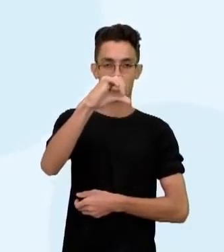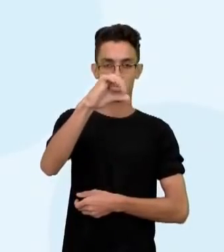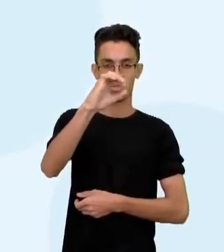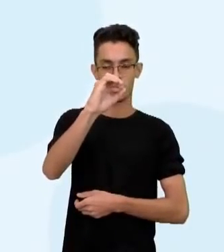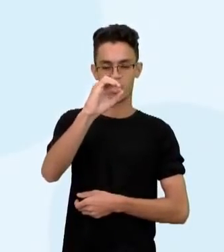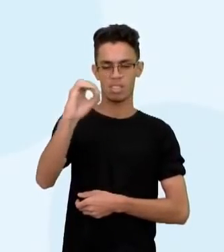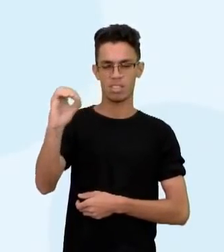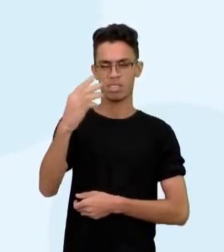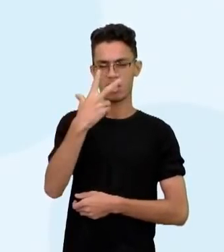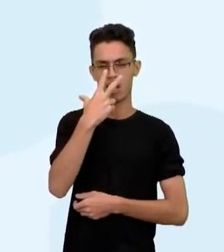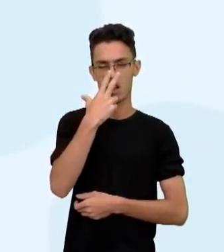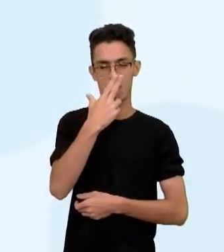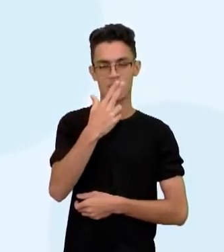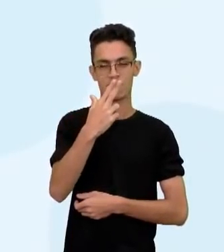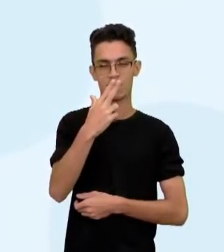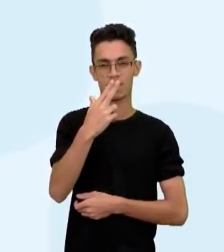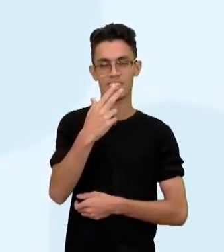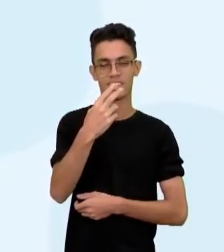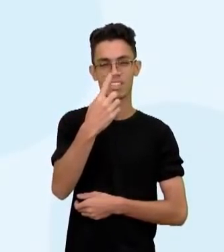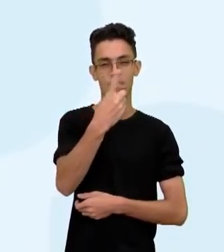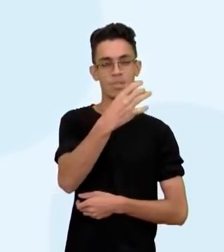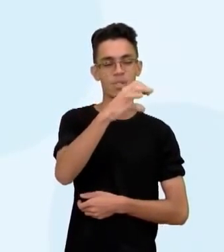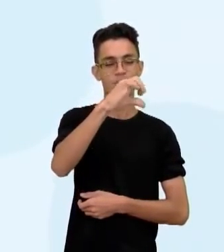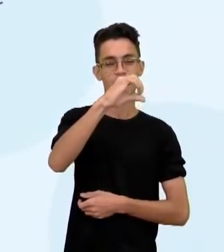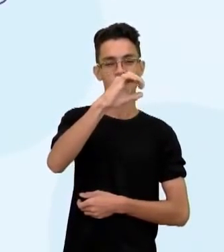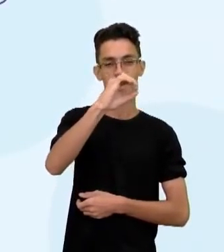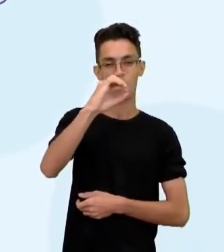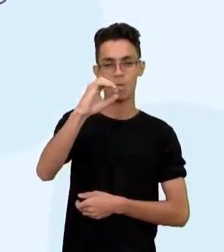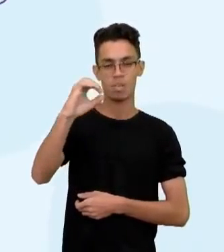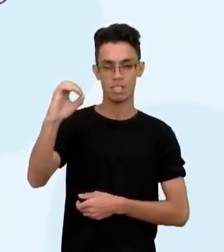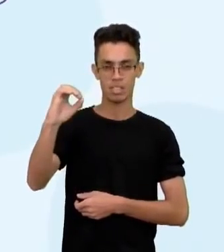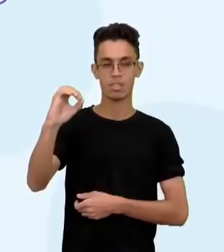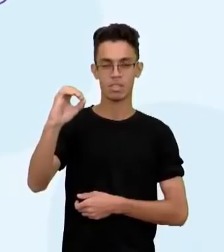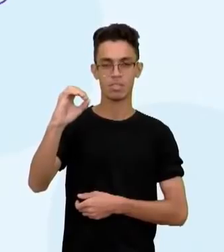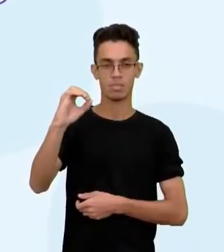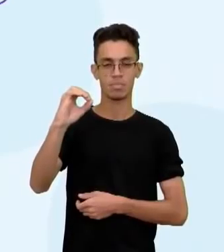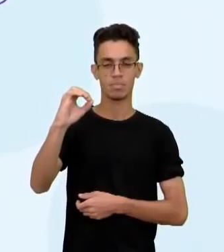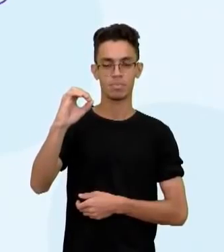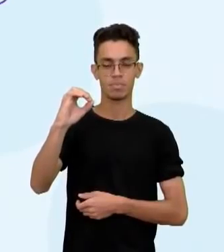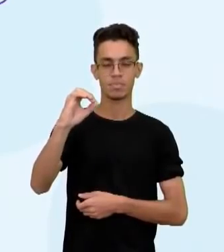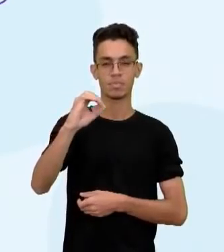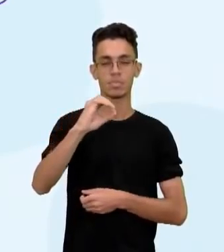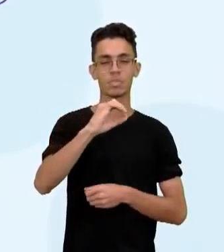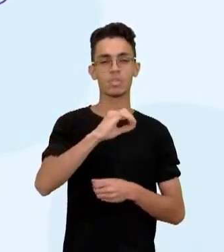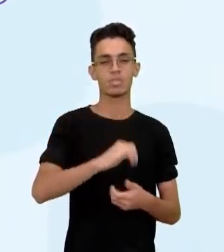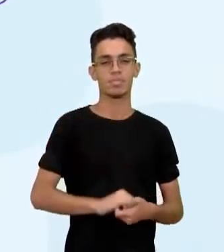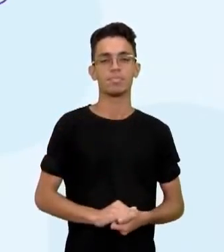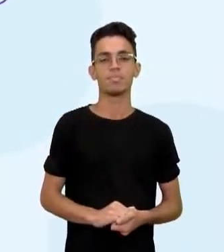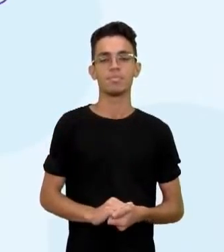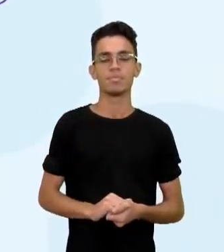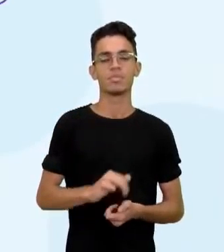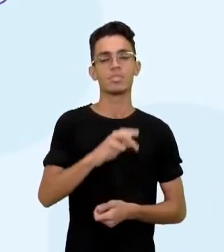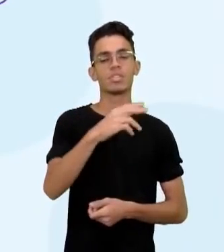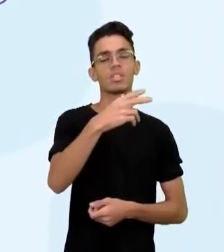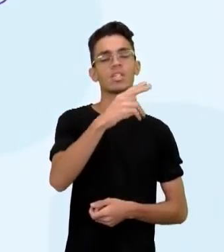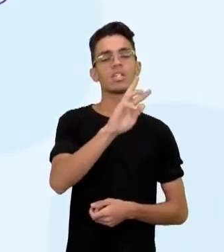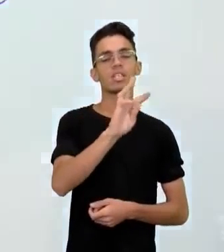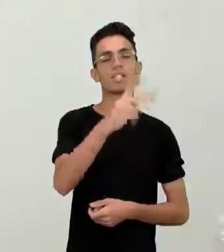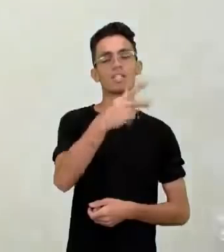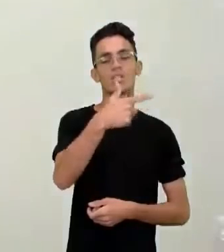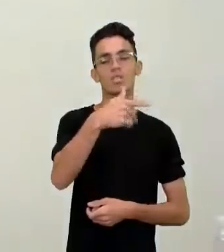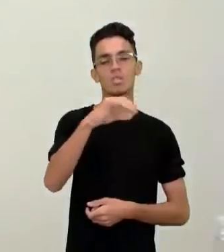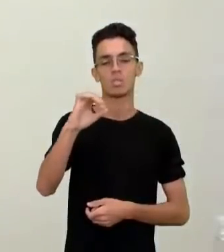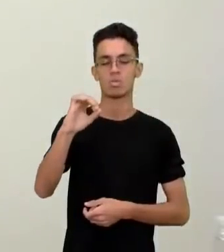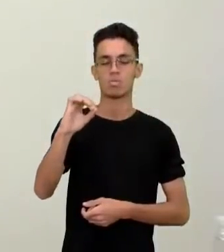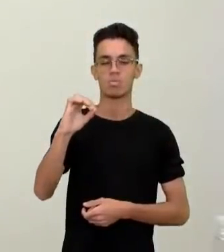1.900, eu acho. Acho que é isso. 1.900 moléculas de oxigênio. Eu tentei fazer esse para vocês porque é o seguinte,